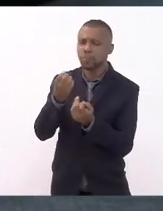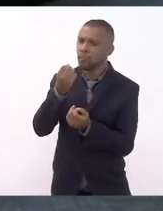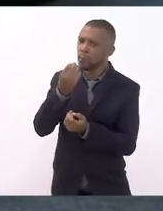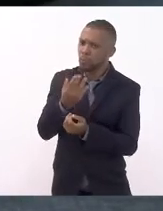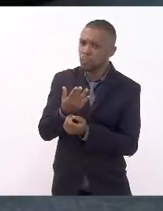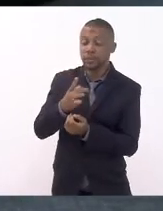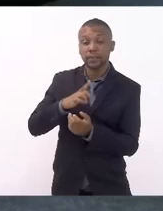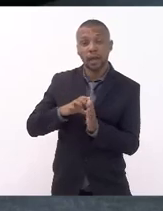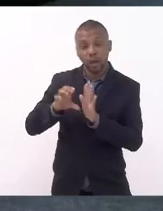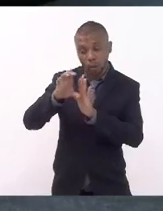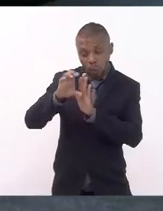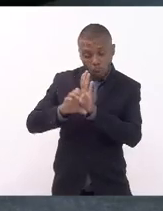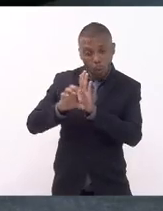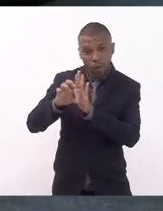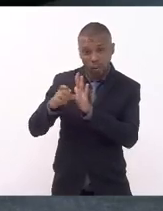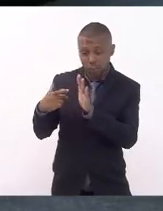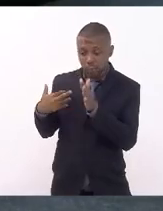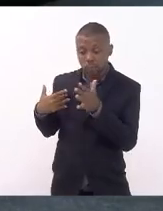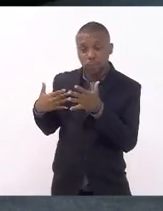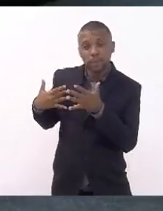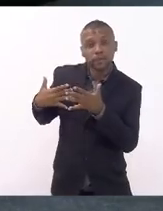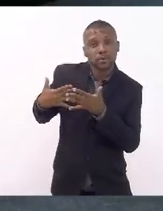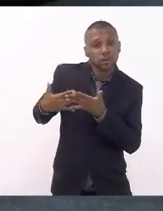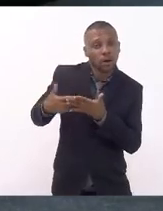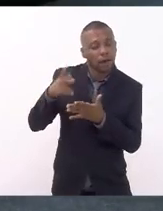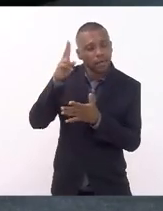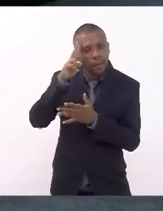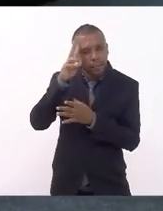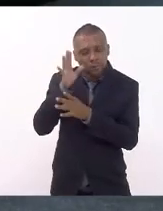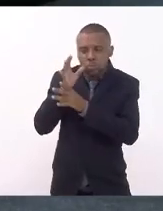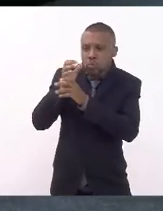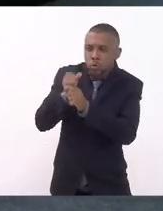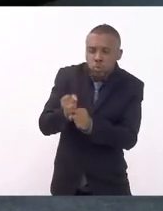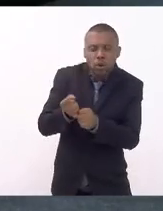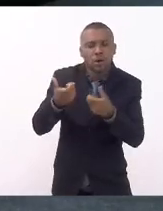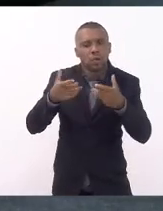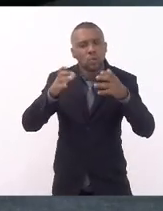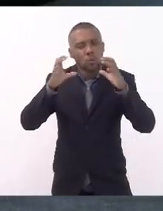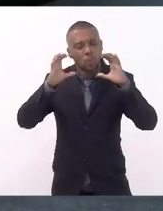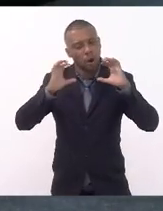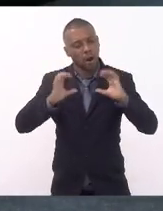um currículo, né, e com um caráter, né,